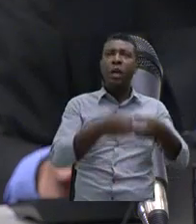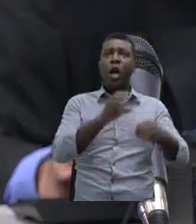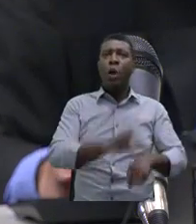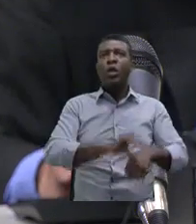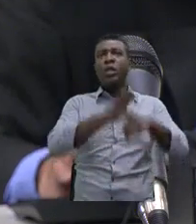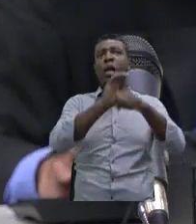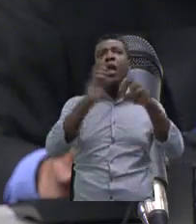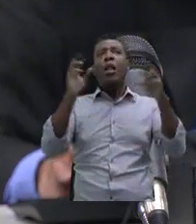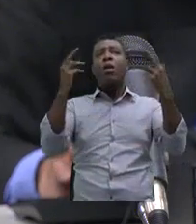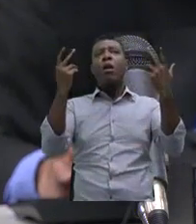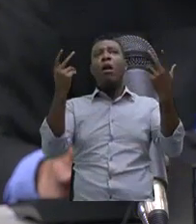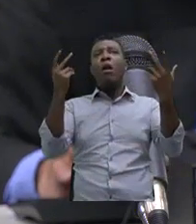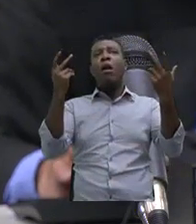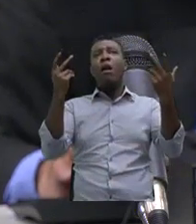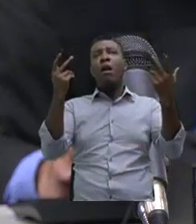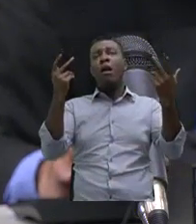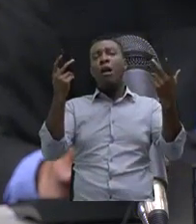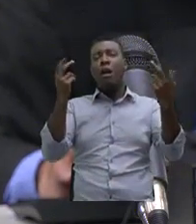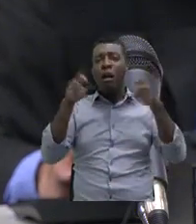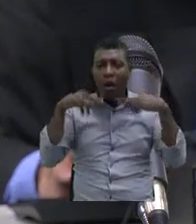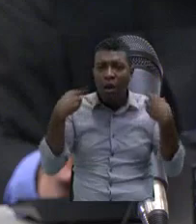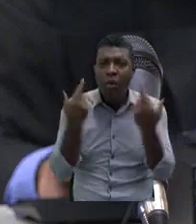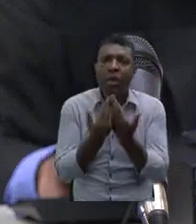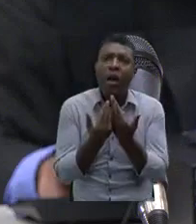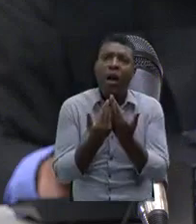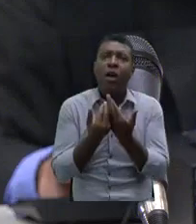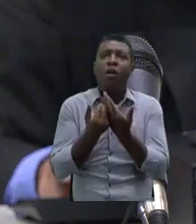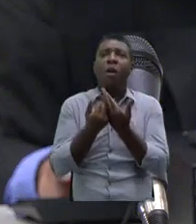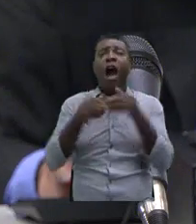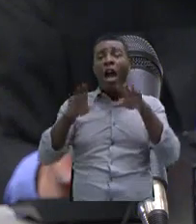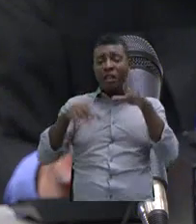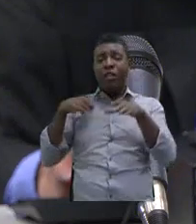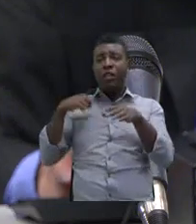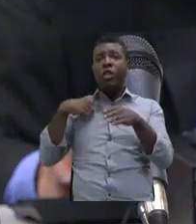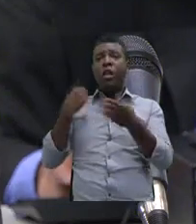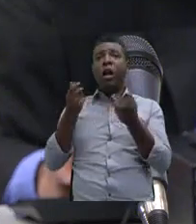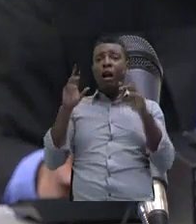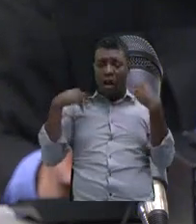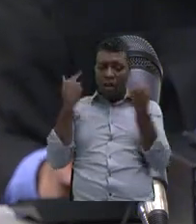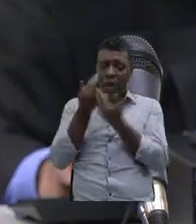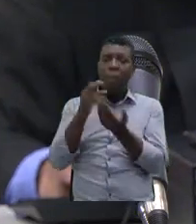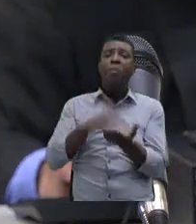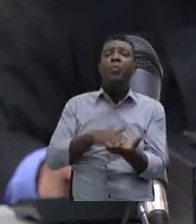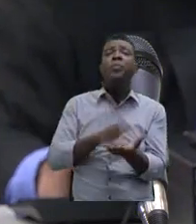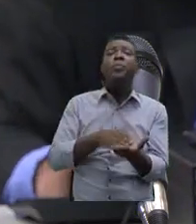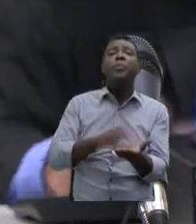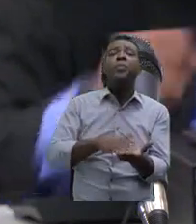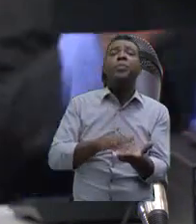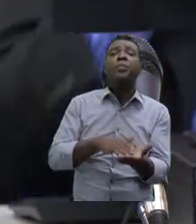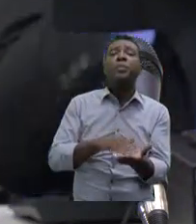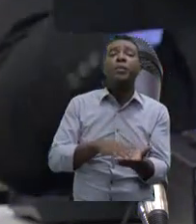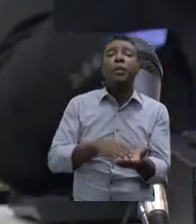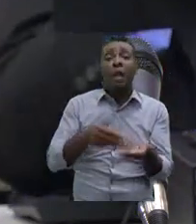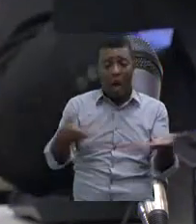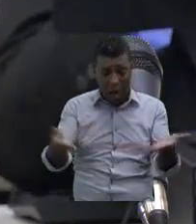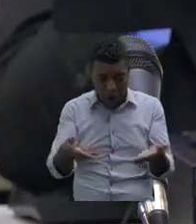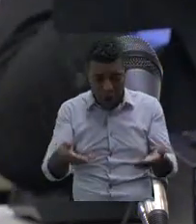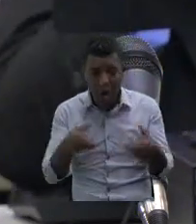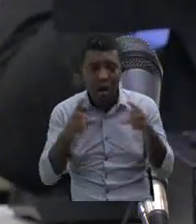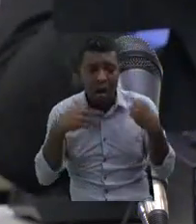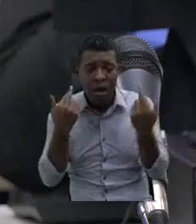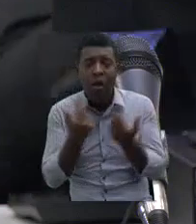pessoal, antes era reunião mais para cobrar, para cobrar, para cobrar, para cobrar. Agora as reuniões são